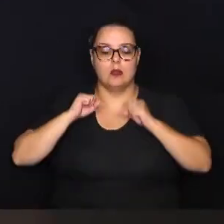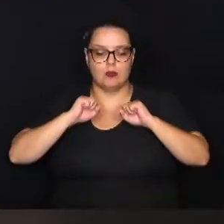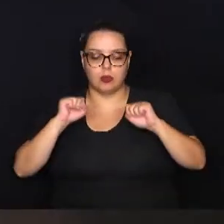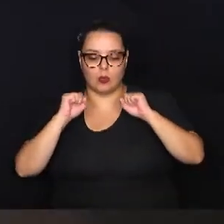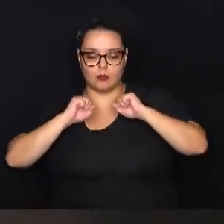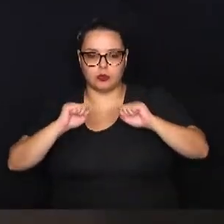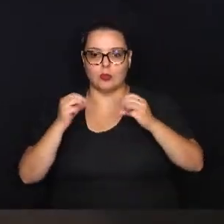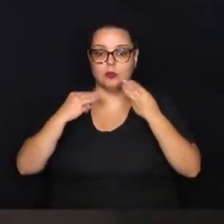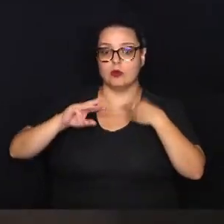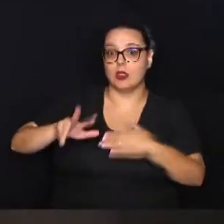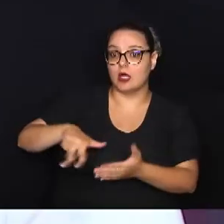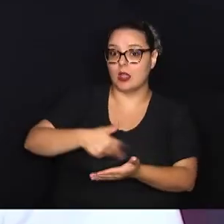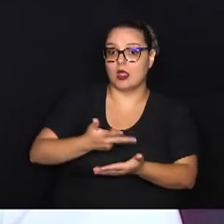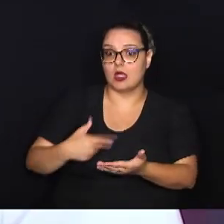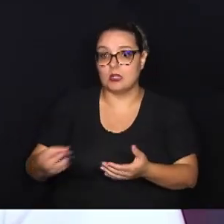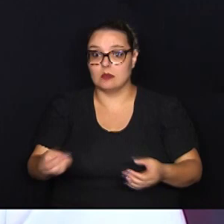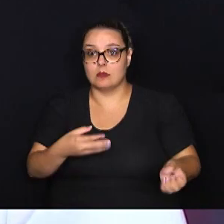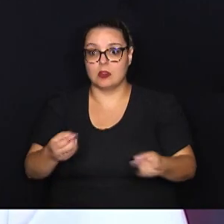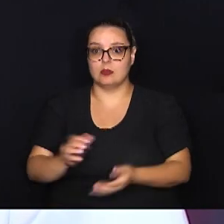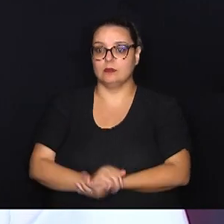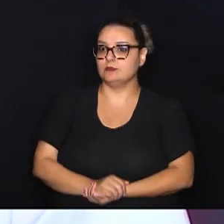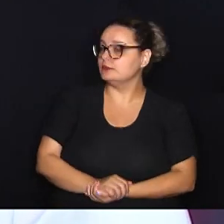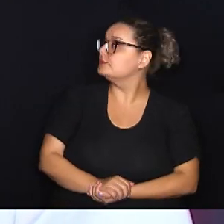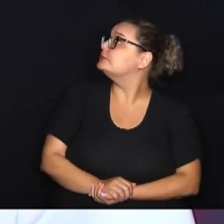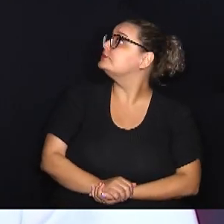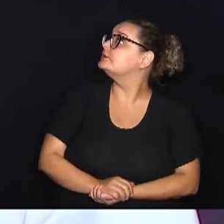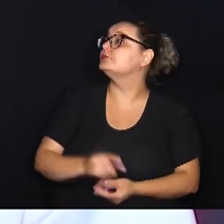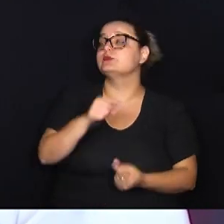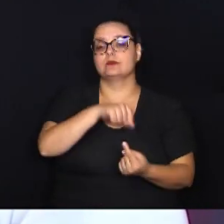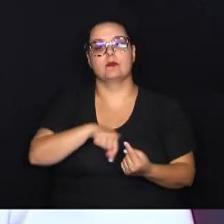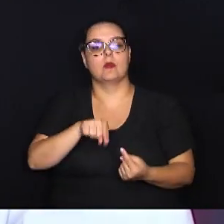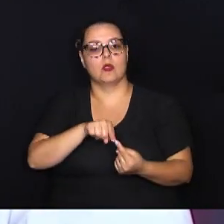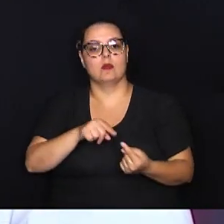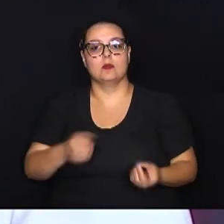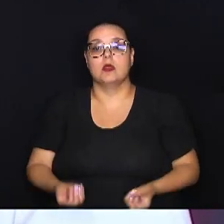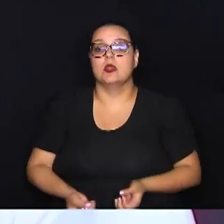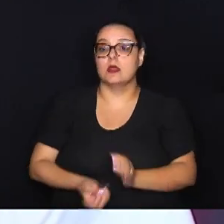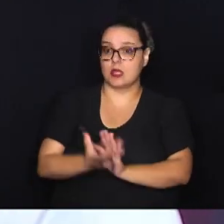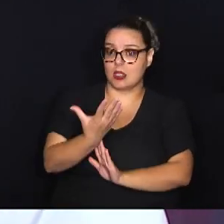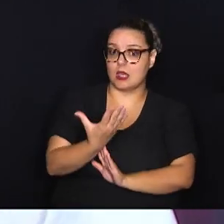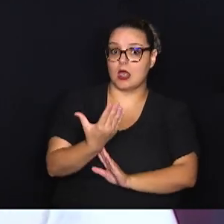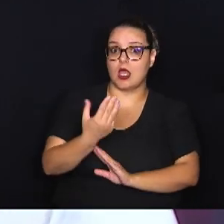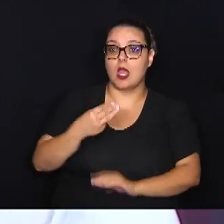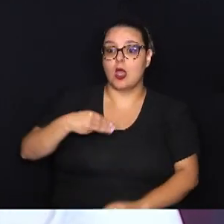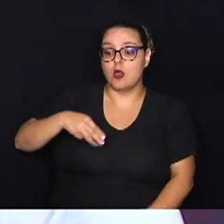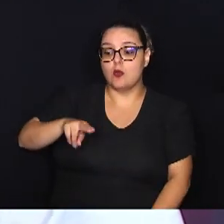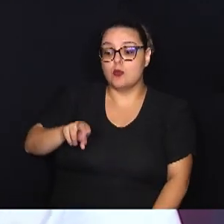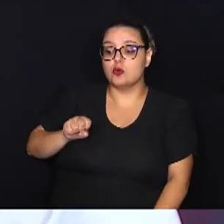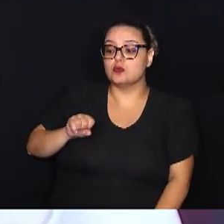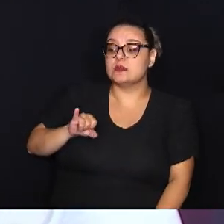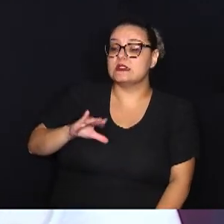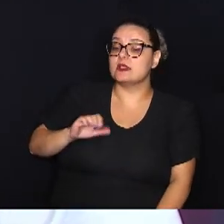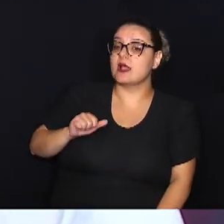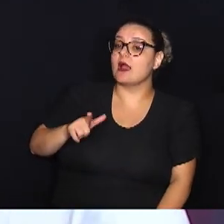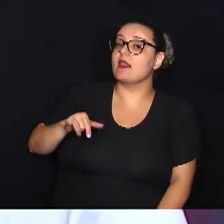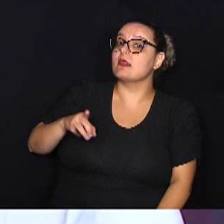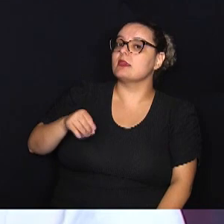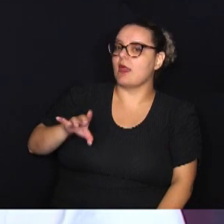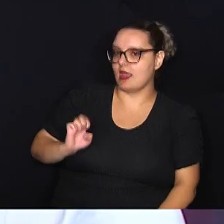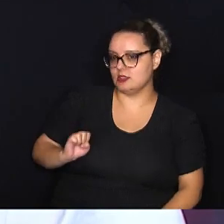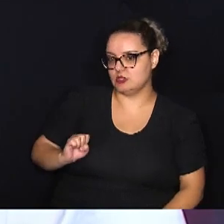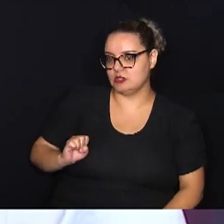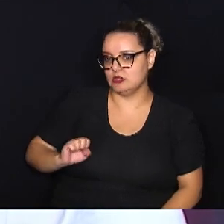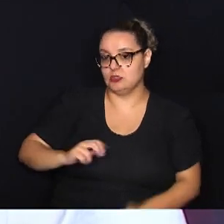e a dança contemporânea. O objetivo era estabelecer a musicalidade do hip hop, onde